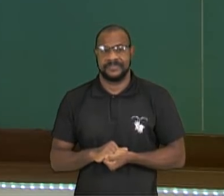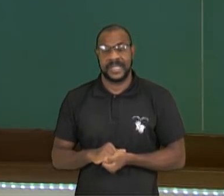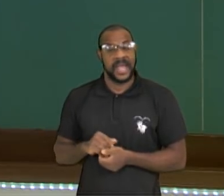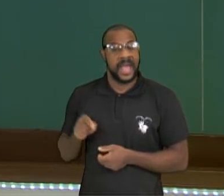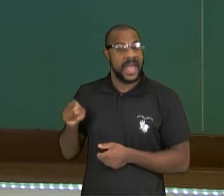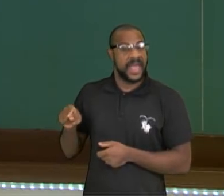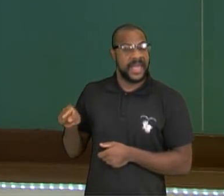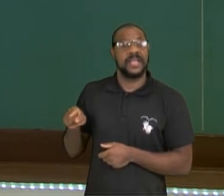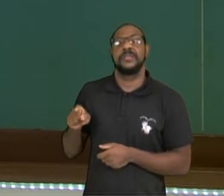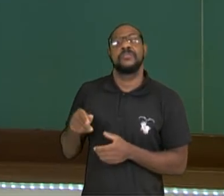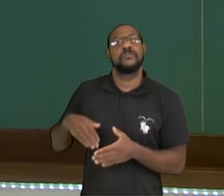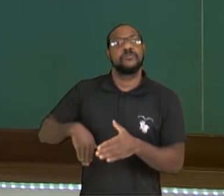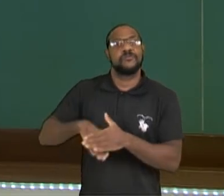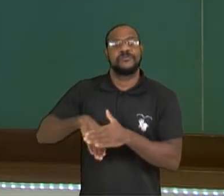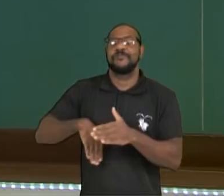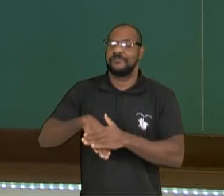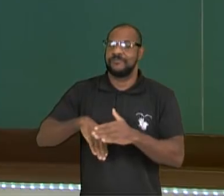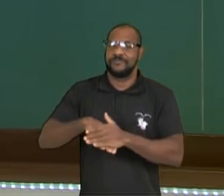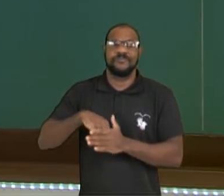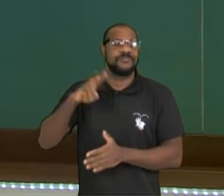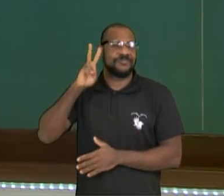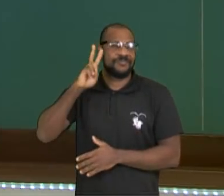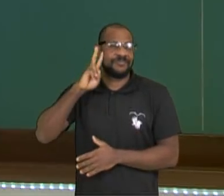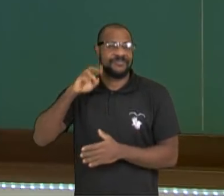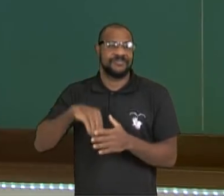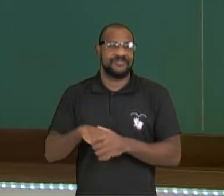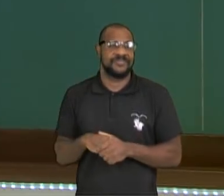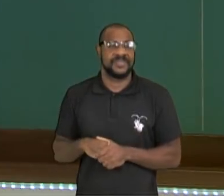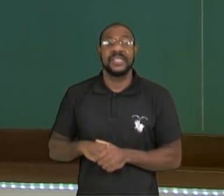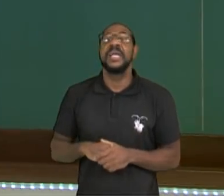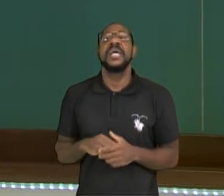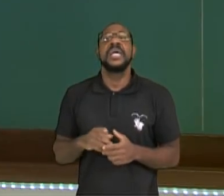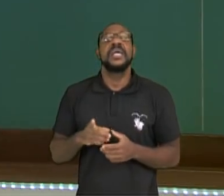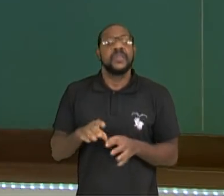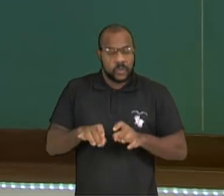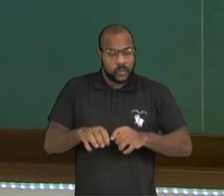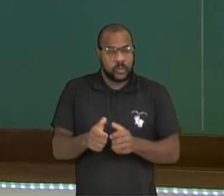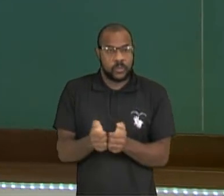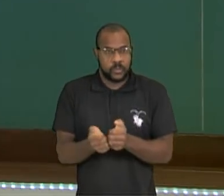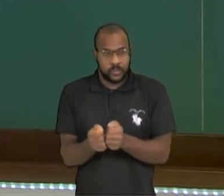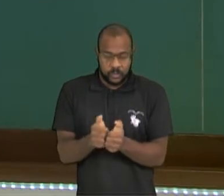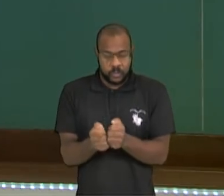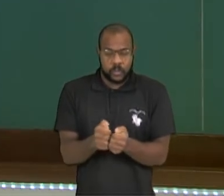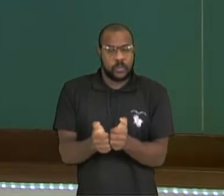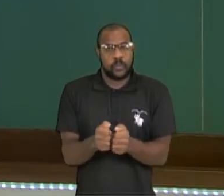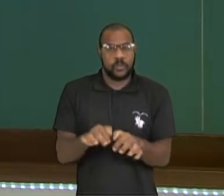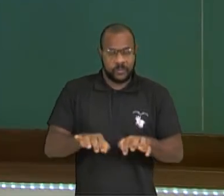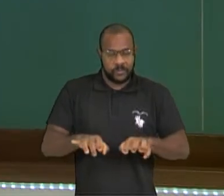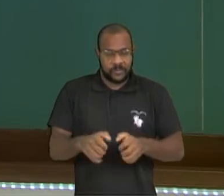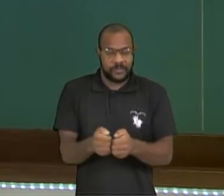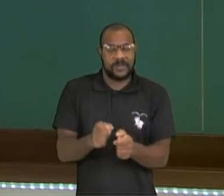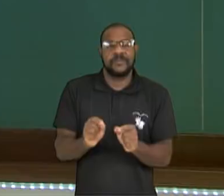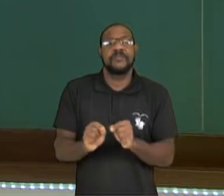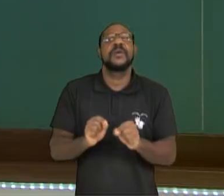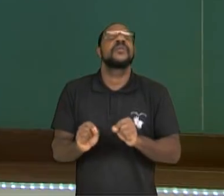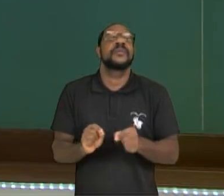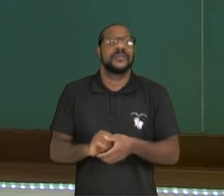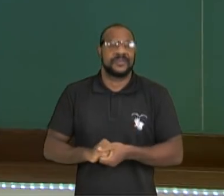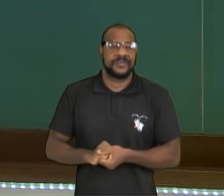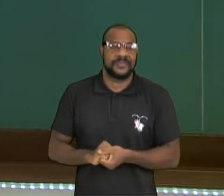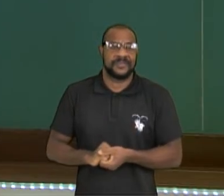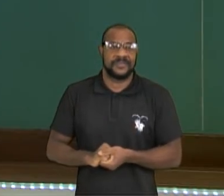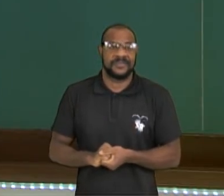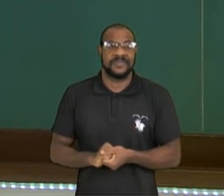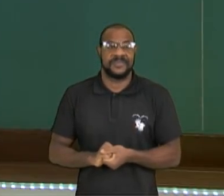joga futebol. Que dia que ele joga computador? Olha lá, joga no computador, sorry. Ele joga,